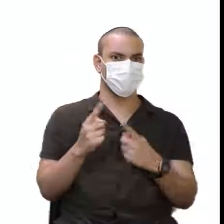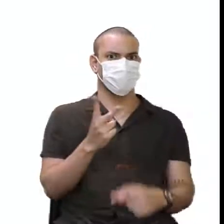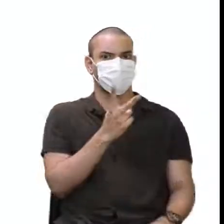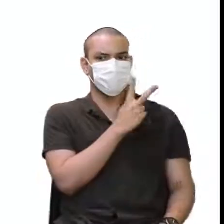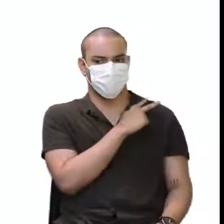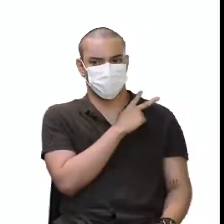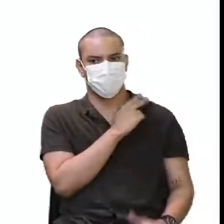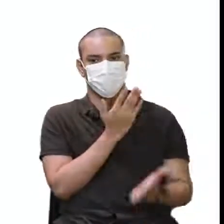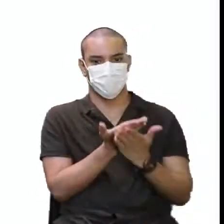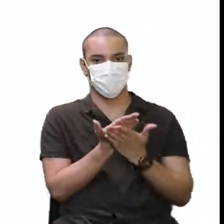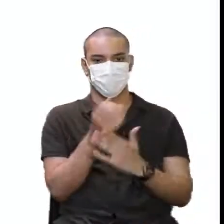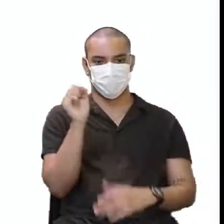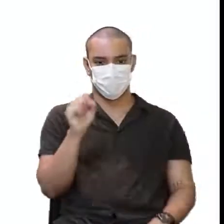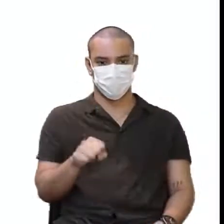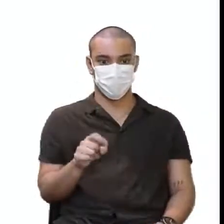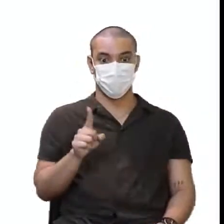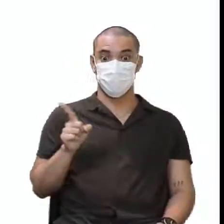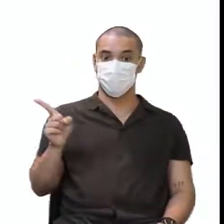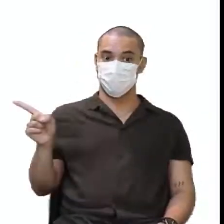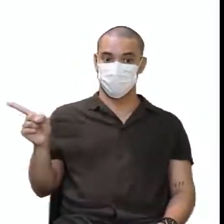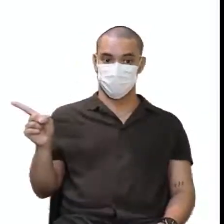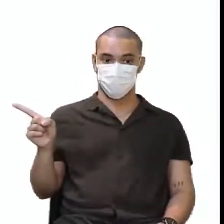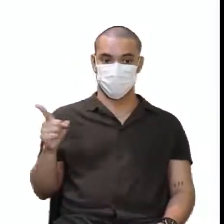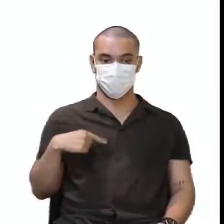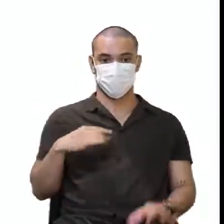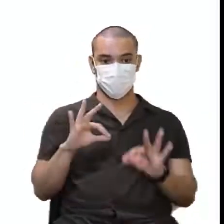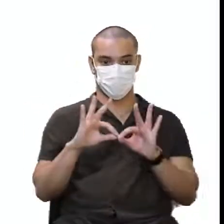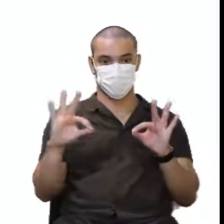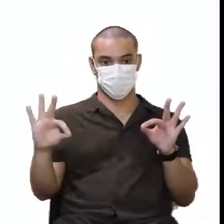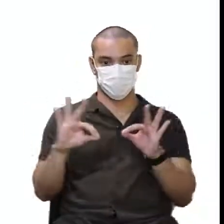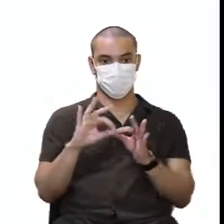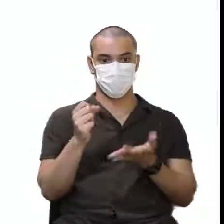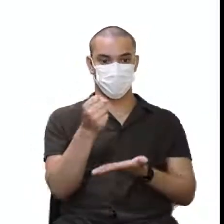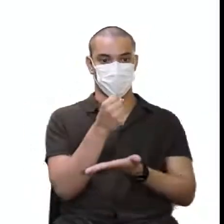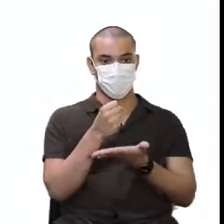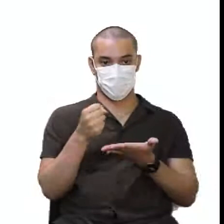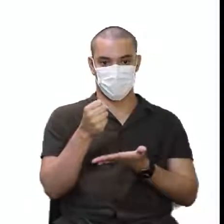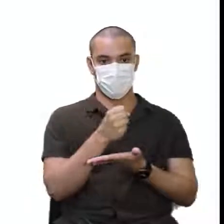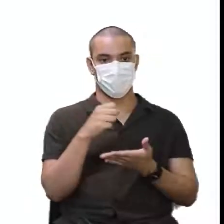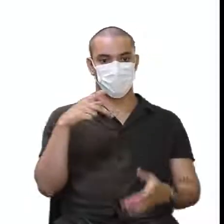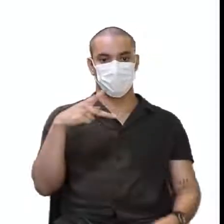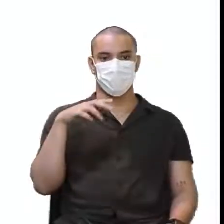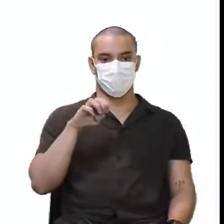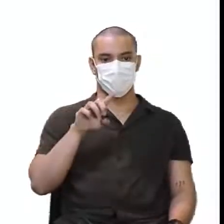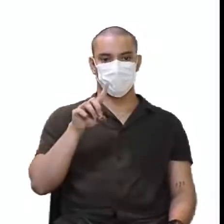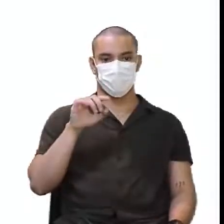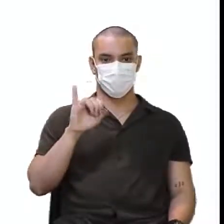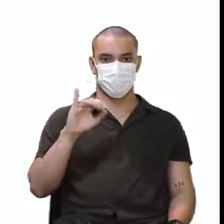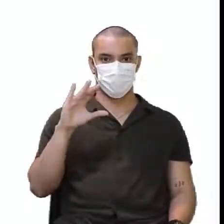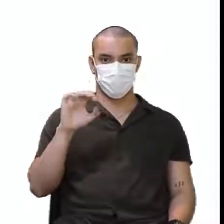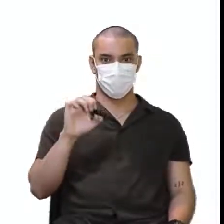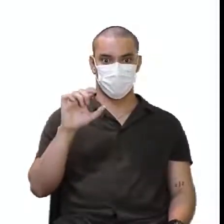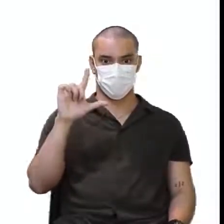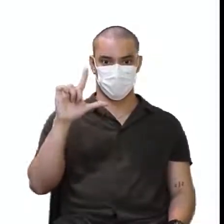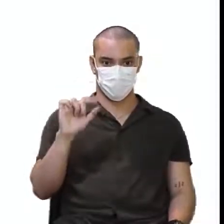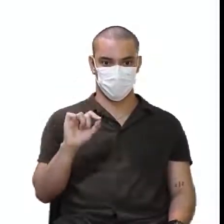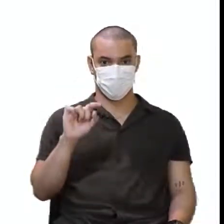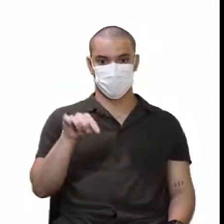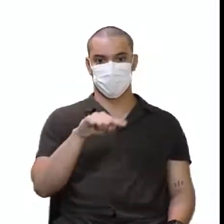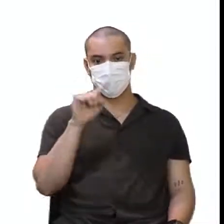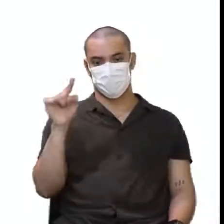segundão, pois é. Então, você tem aqui, essa base, que é o pedicelo. O pedicelo se liga